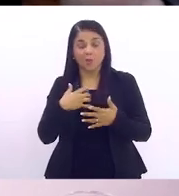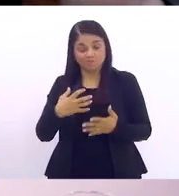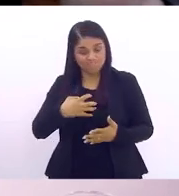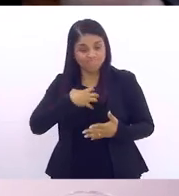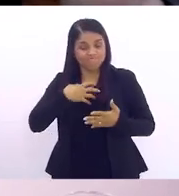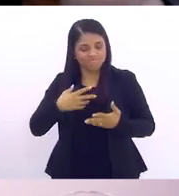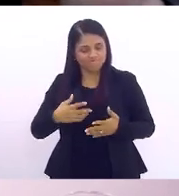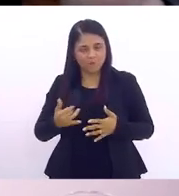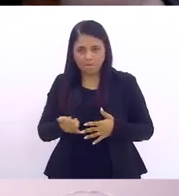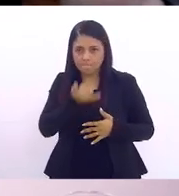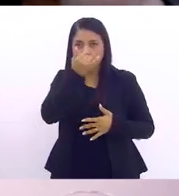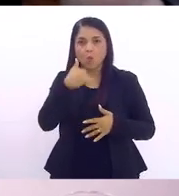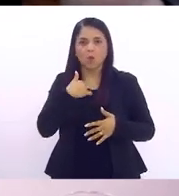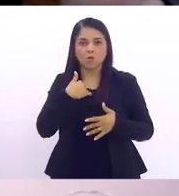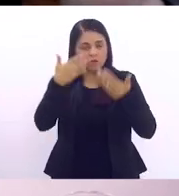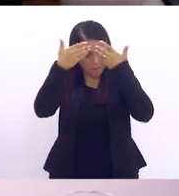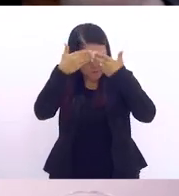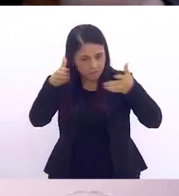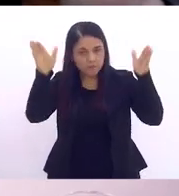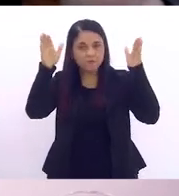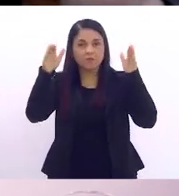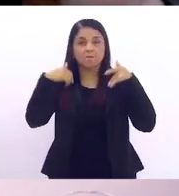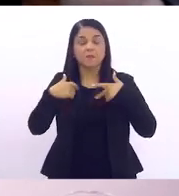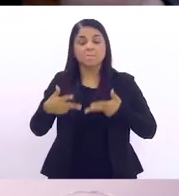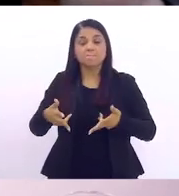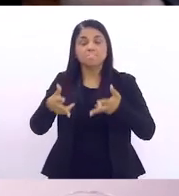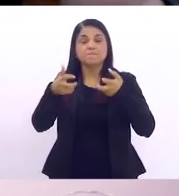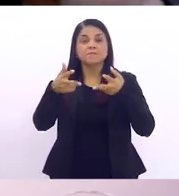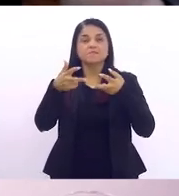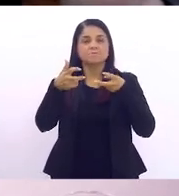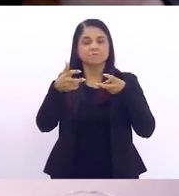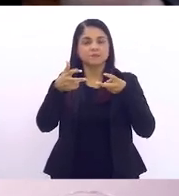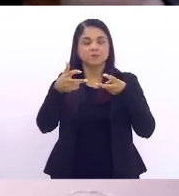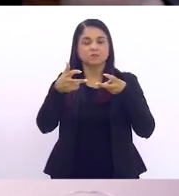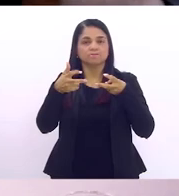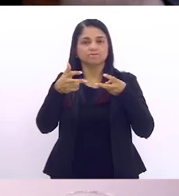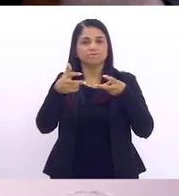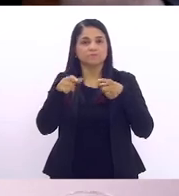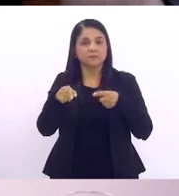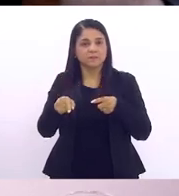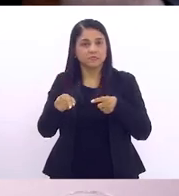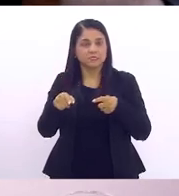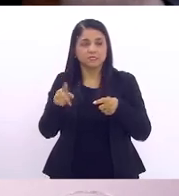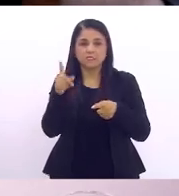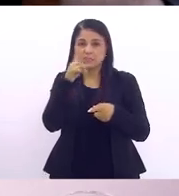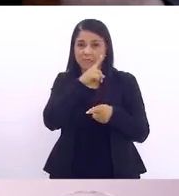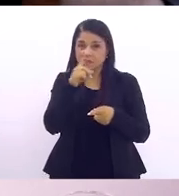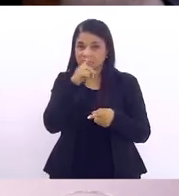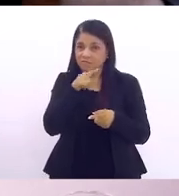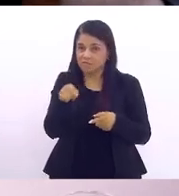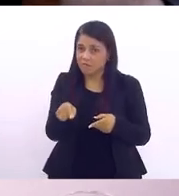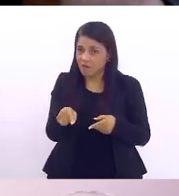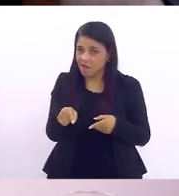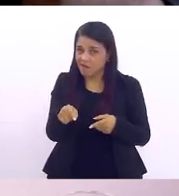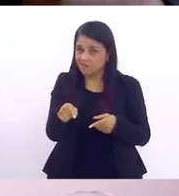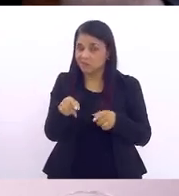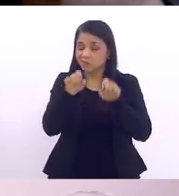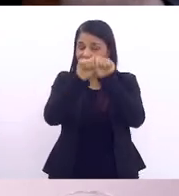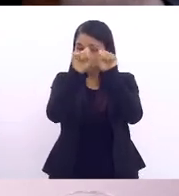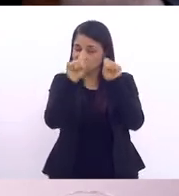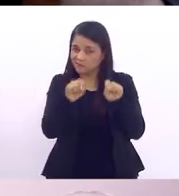com a cabeça bem aberta sobre esse ponto a minha percepção é de que se esses equívocos se essas falhas no